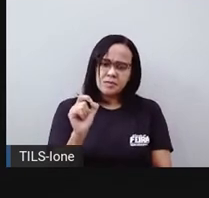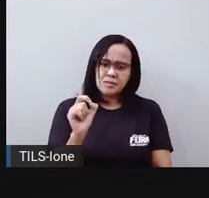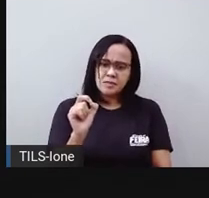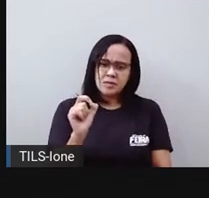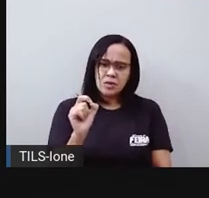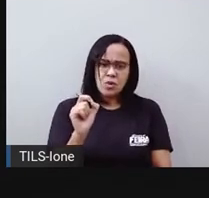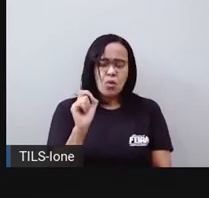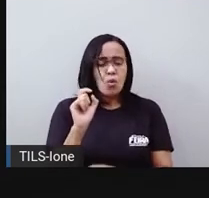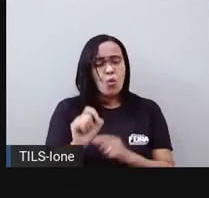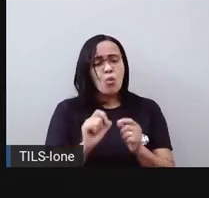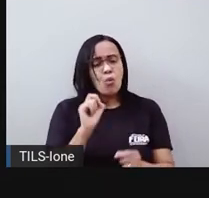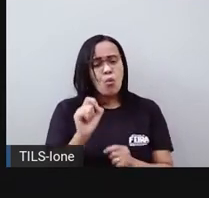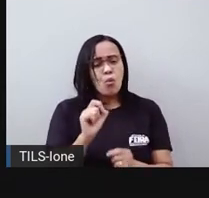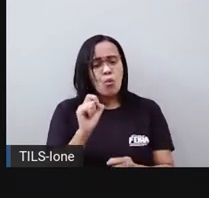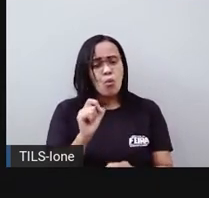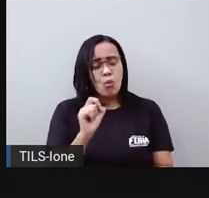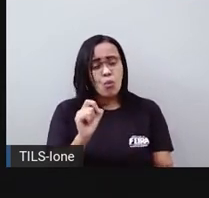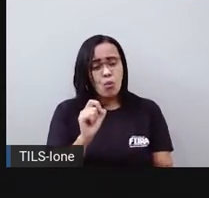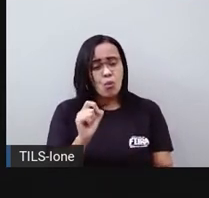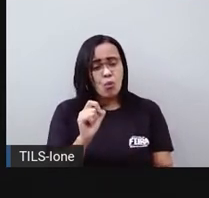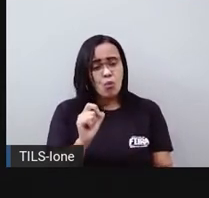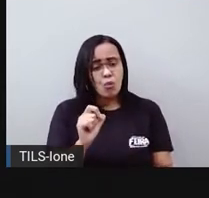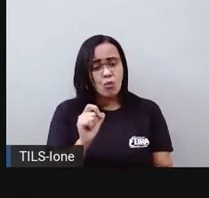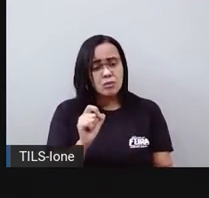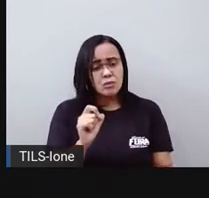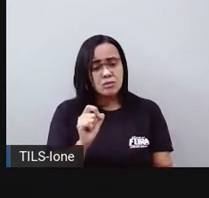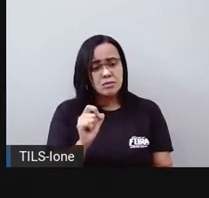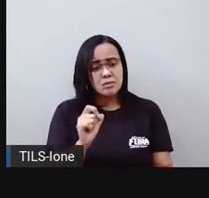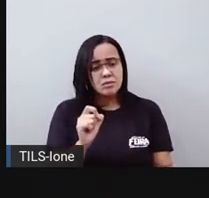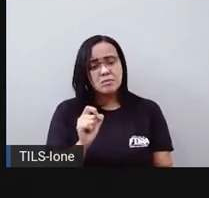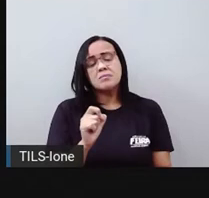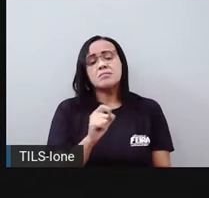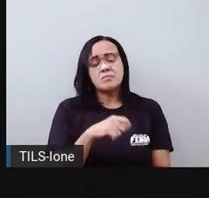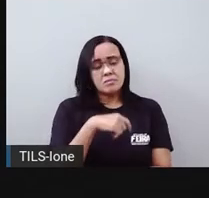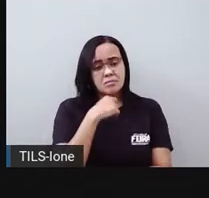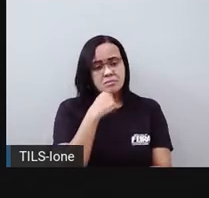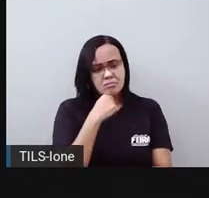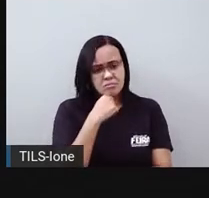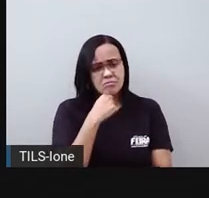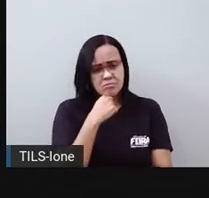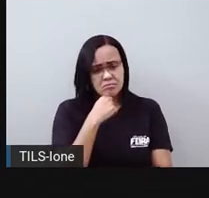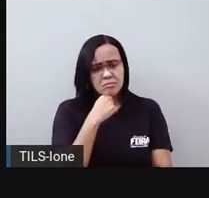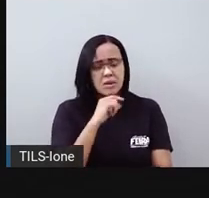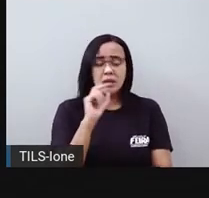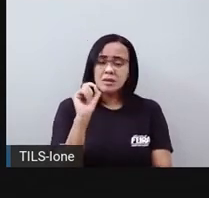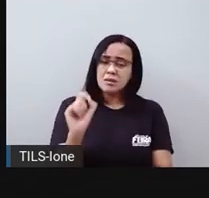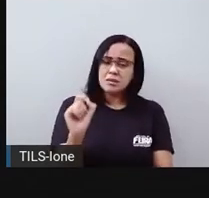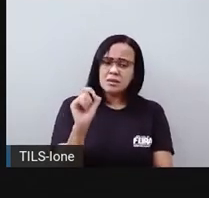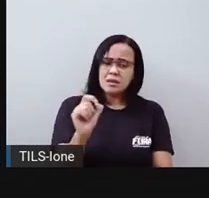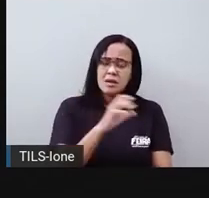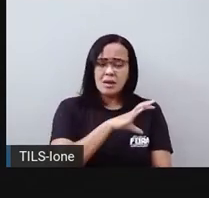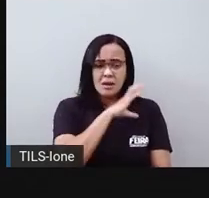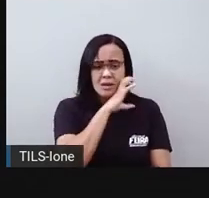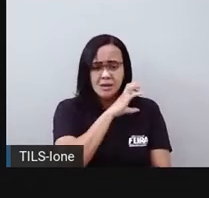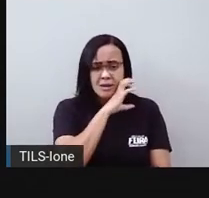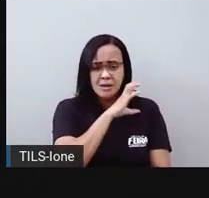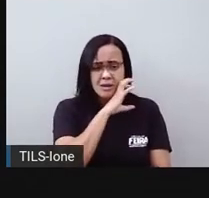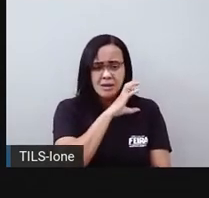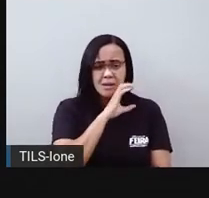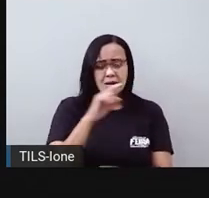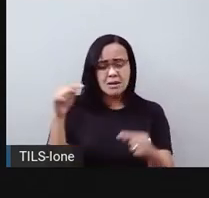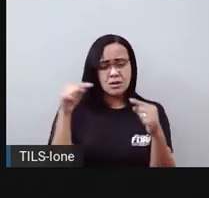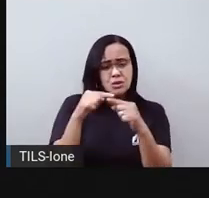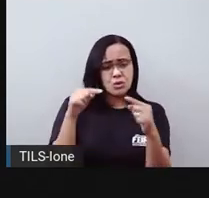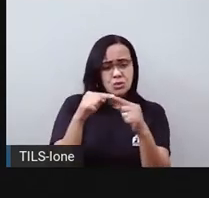kangaroo. The kangaroo. The kangaroo Que animal será esse? Agora também